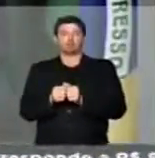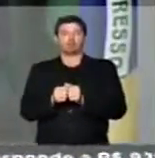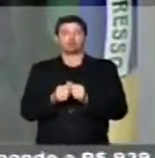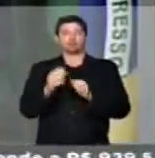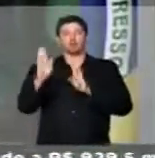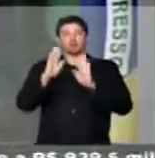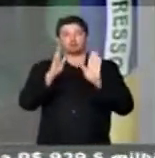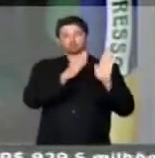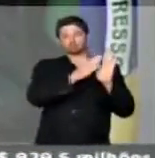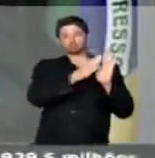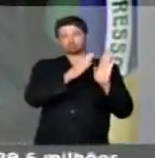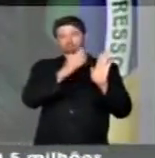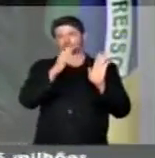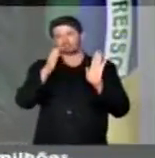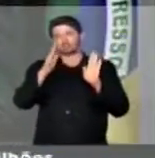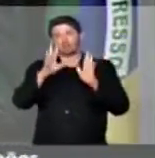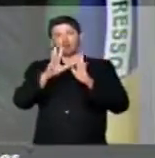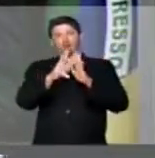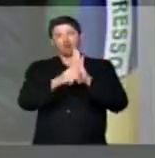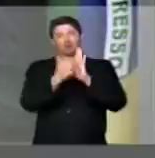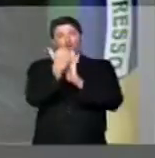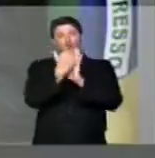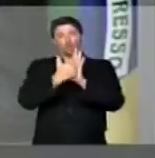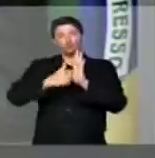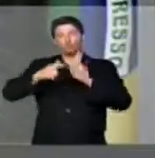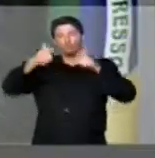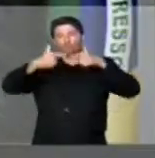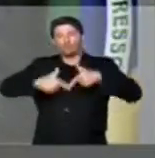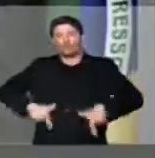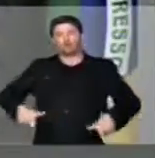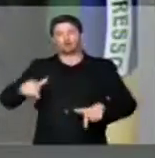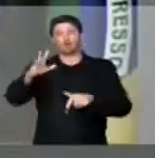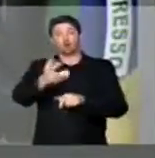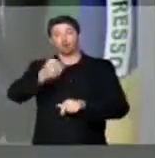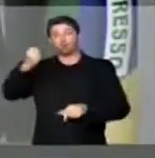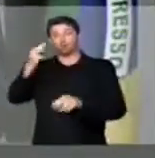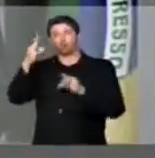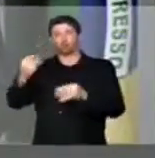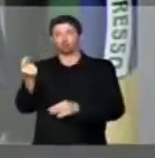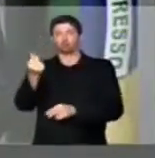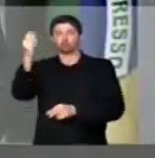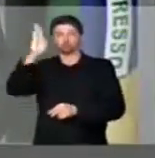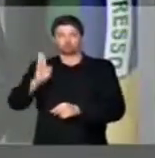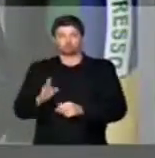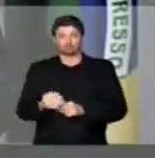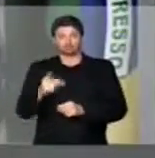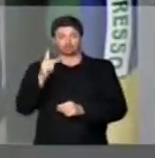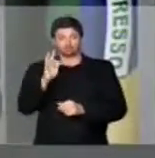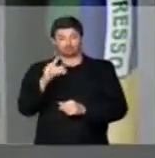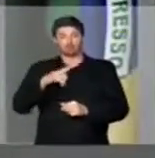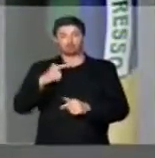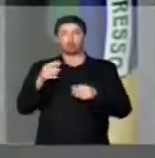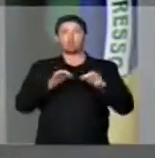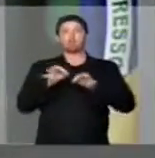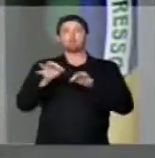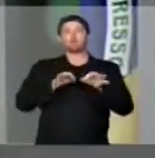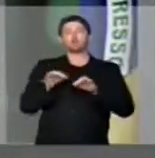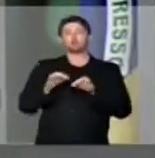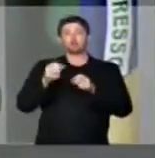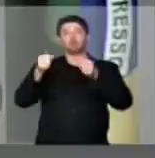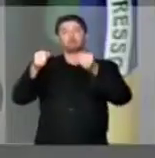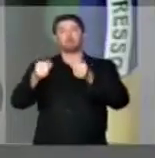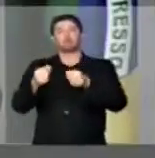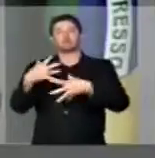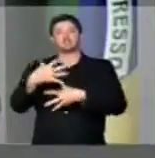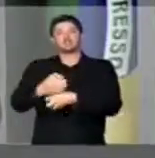esse período depenou o Brasil, assaltou o Brasil. O partido tinha um plano de poder,